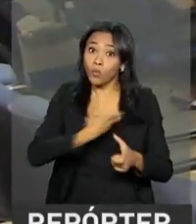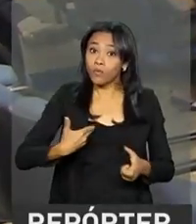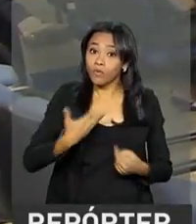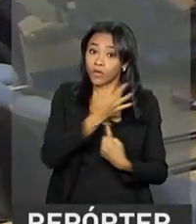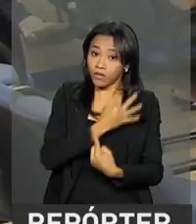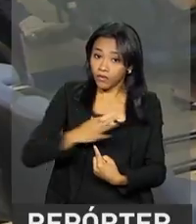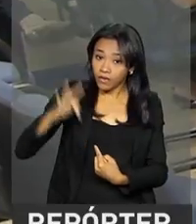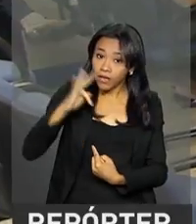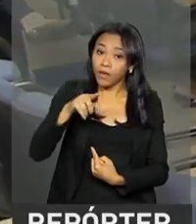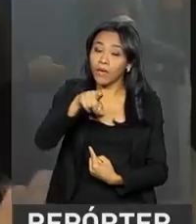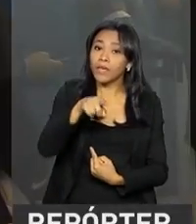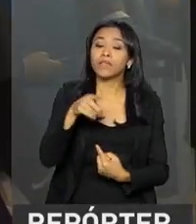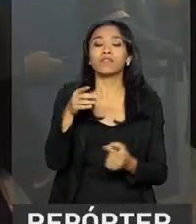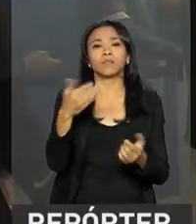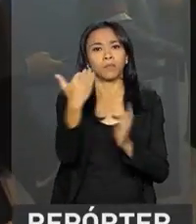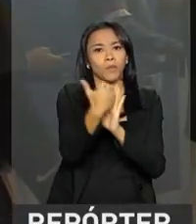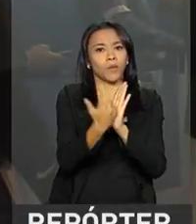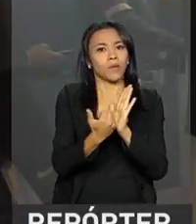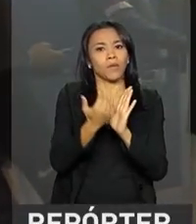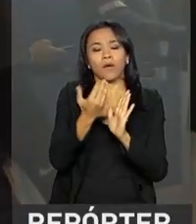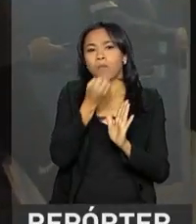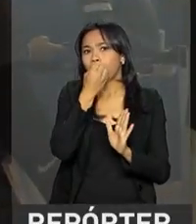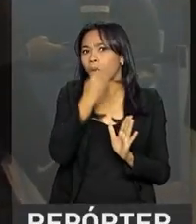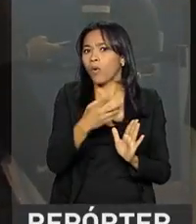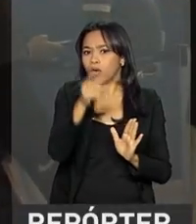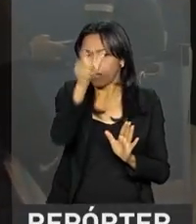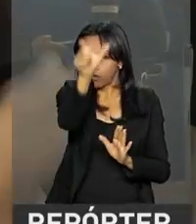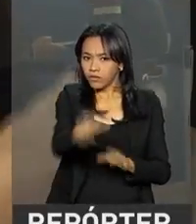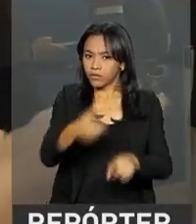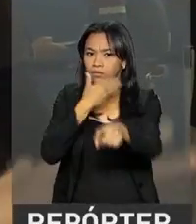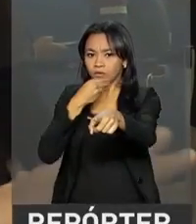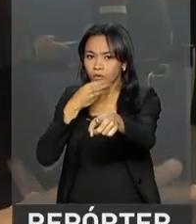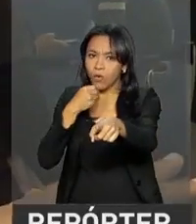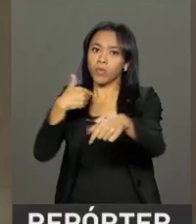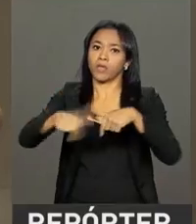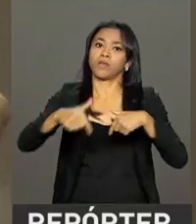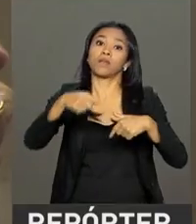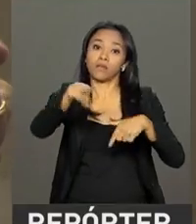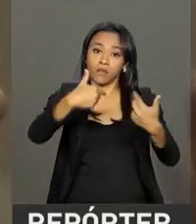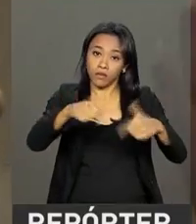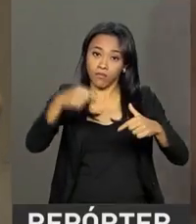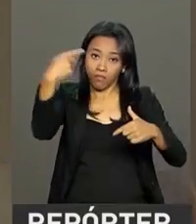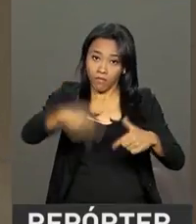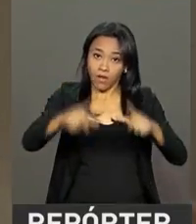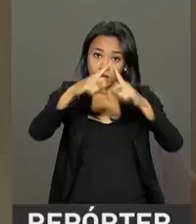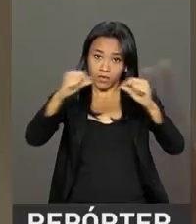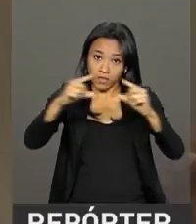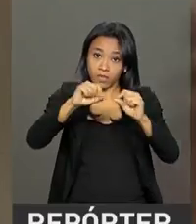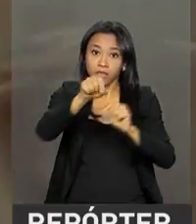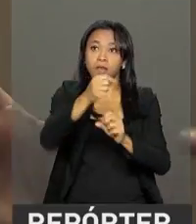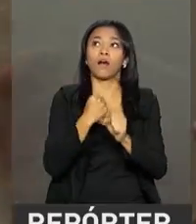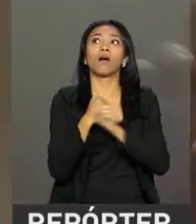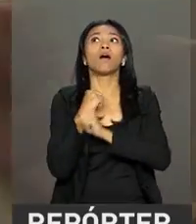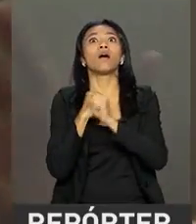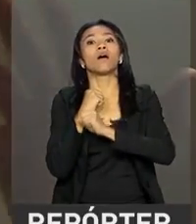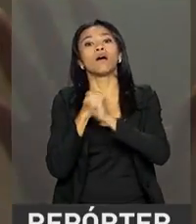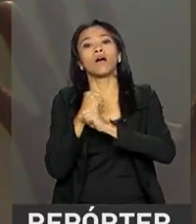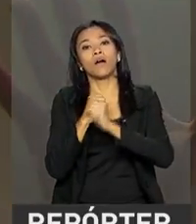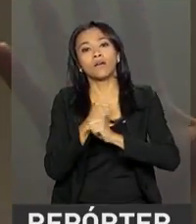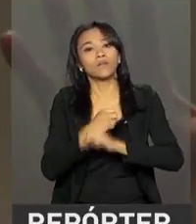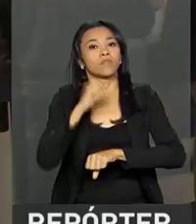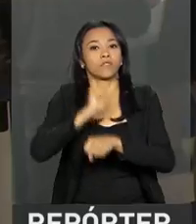vem num bom momento como é o caso do ar ou do servidor público do distrito federal que há anos aguardava por essa